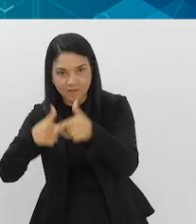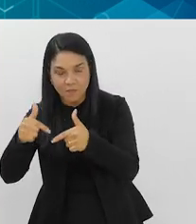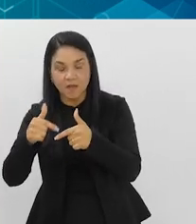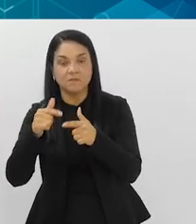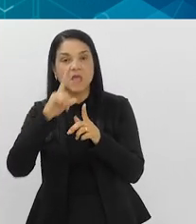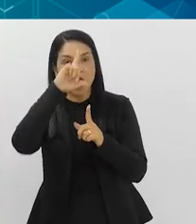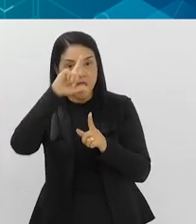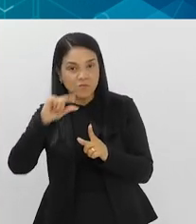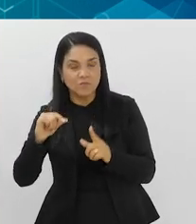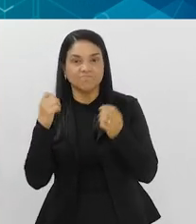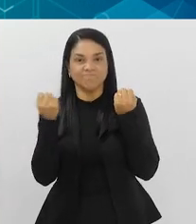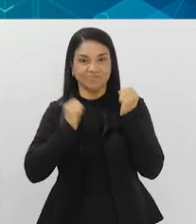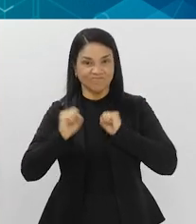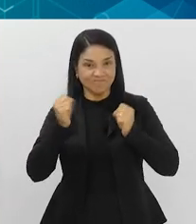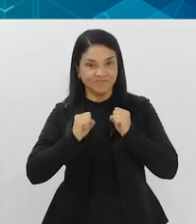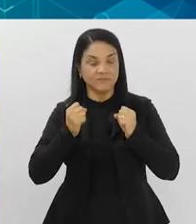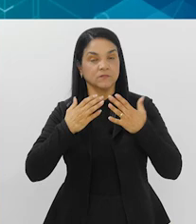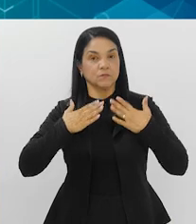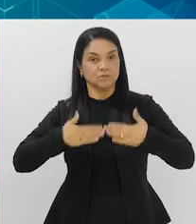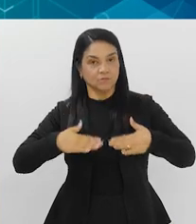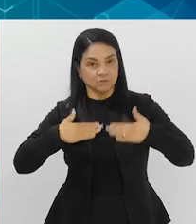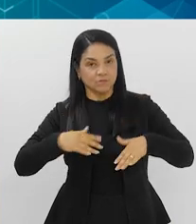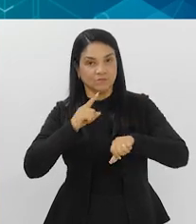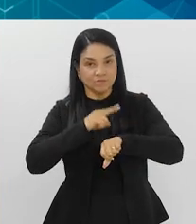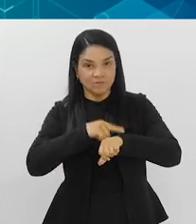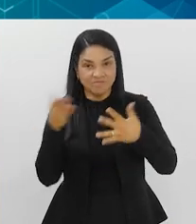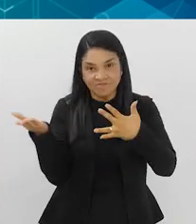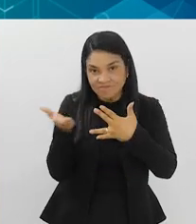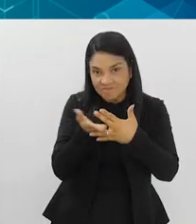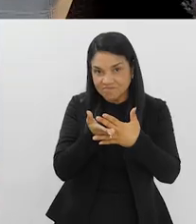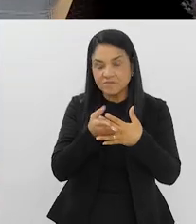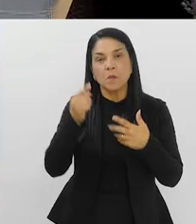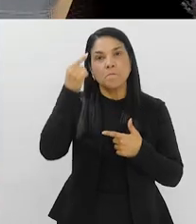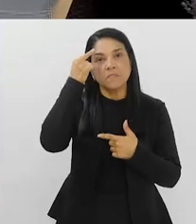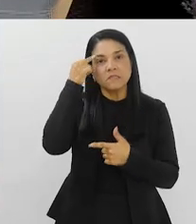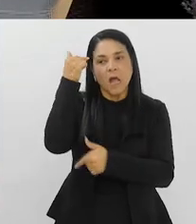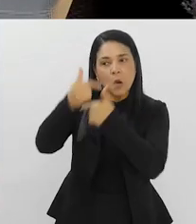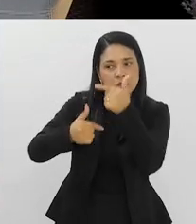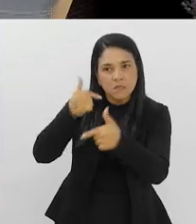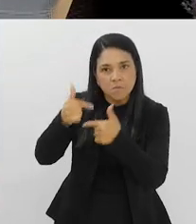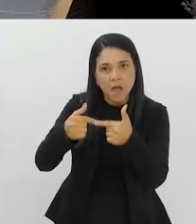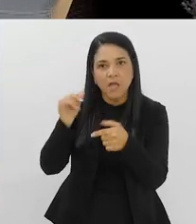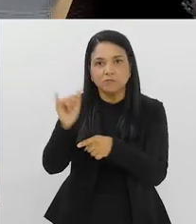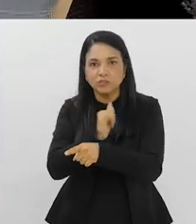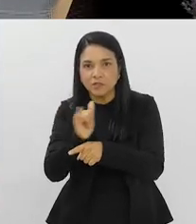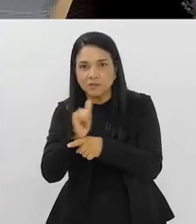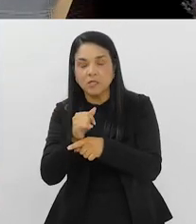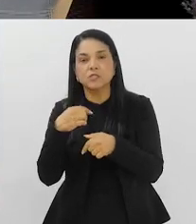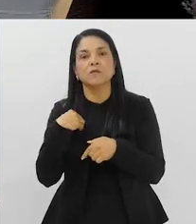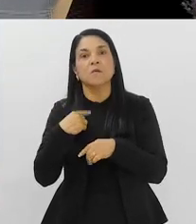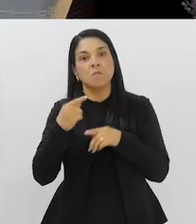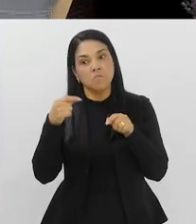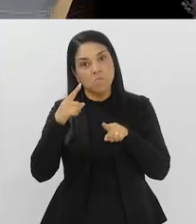redução de estresse é fundamental, esse tempo de descanso e de repensar a forma como a gente trabalha, que na verdade está nos adoecendo e